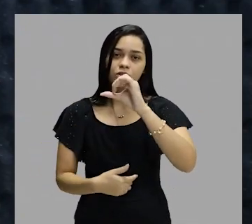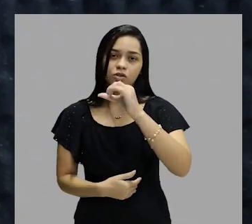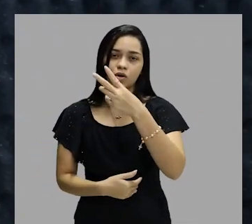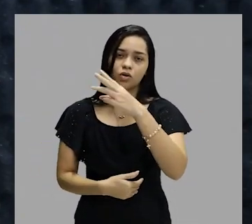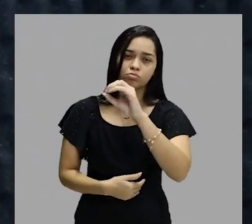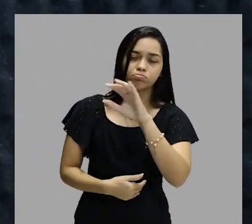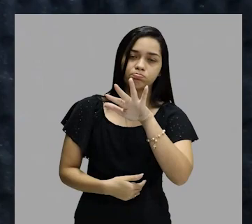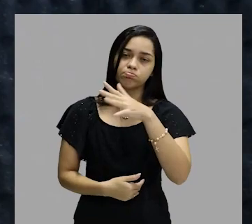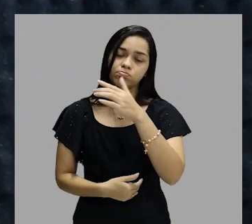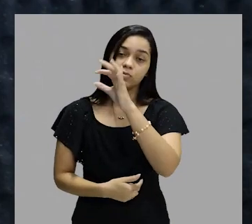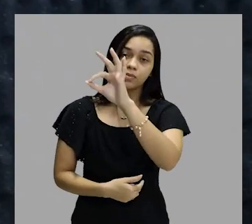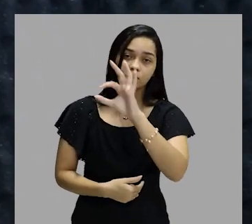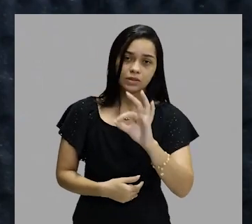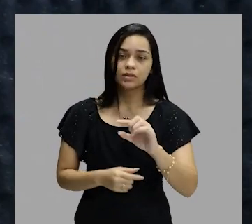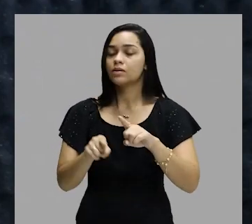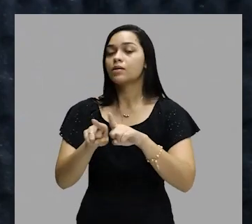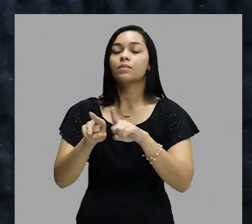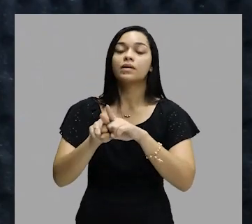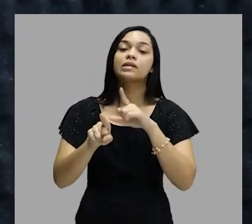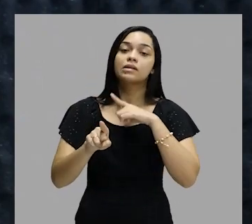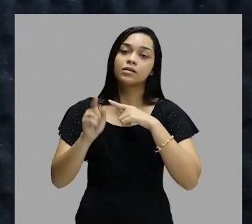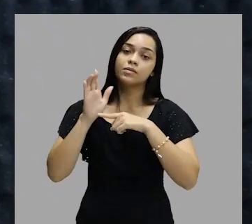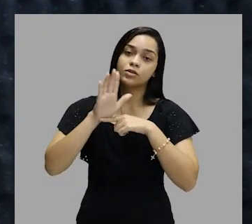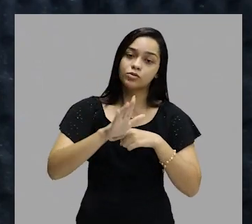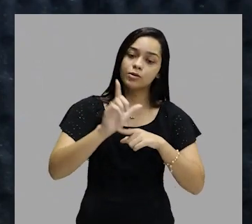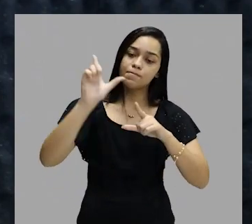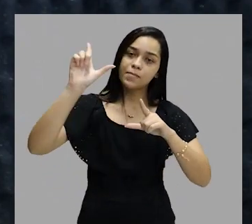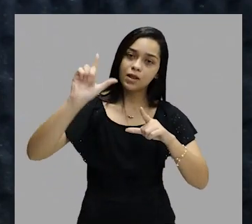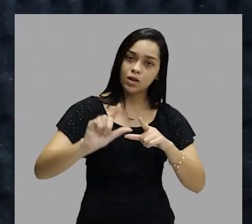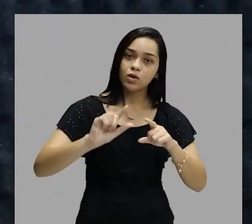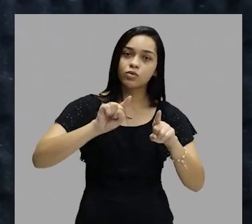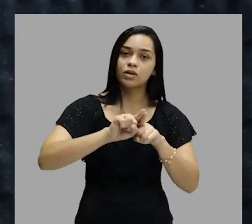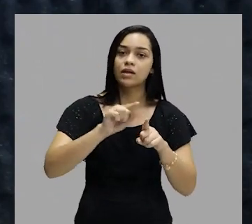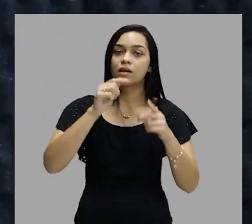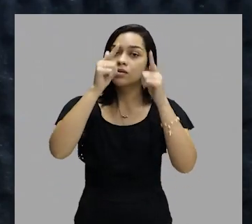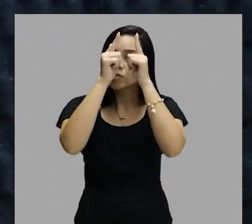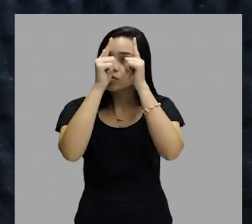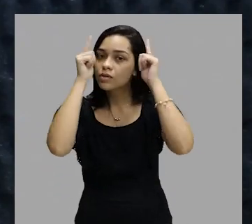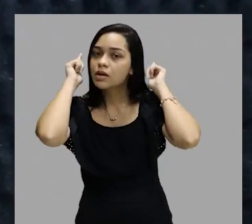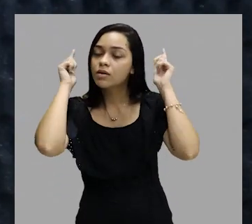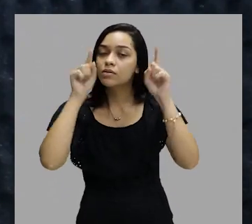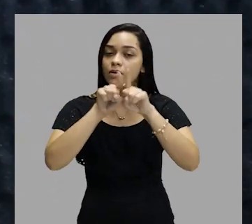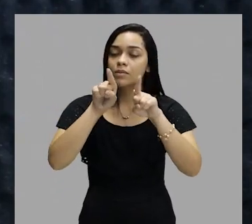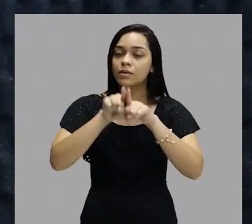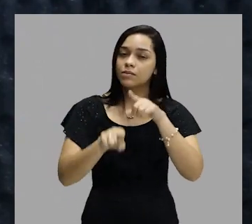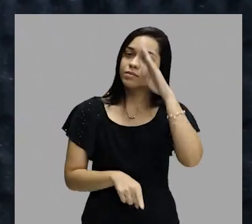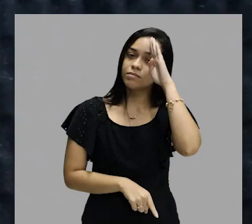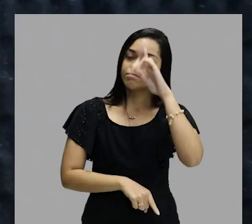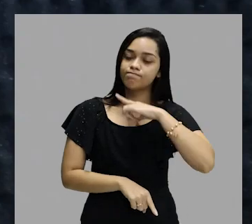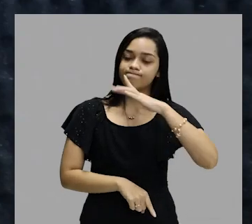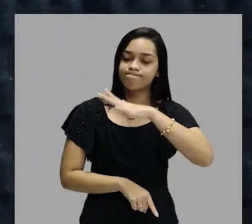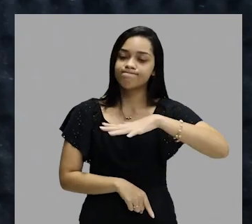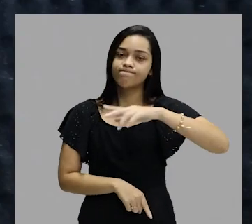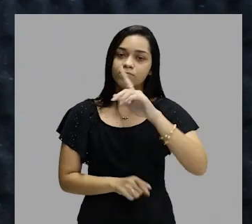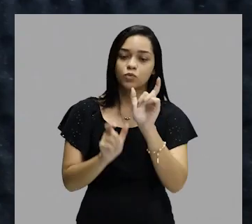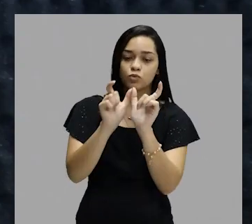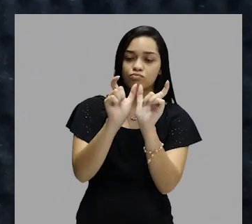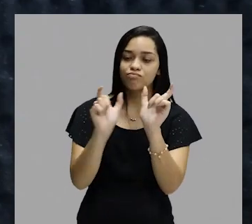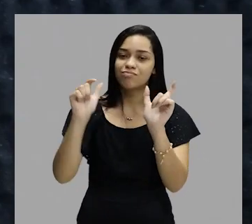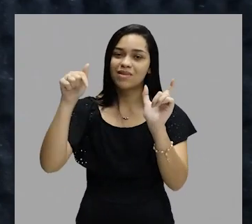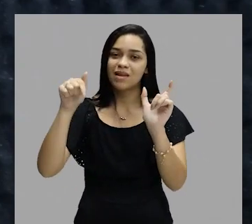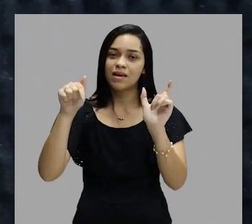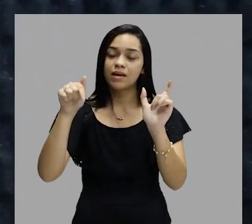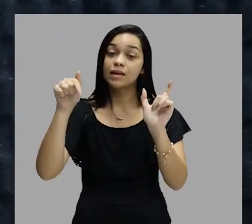29 e 26%, tem uma contribuição menor do grego, principalmente na parte dos prefixos, por exemplo,